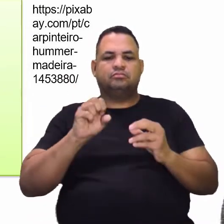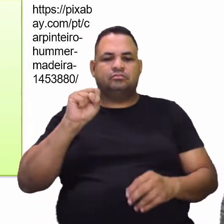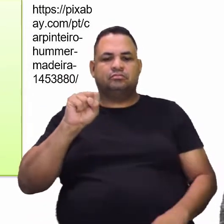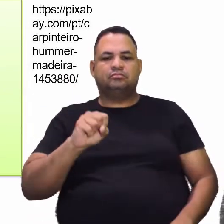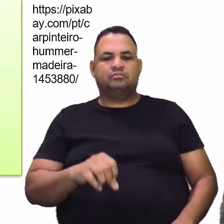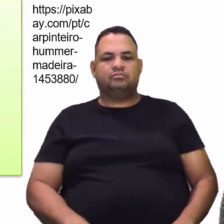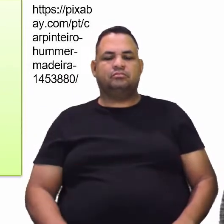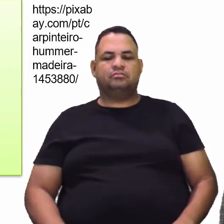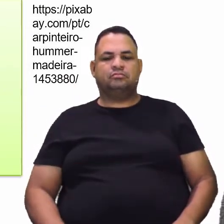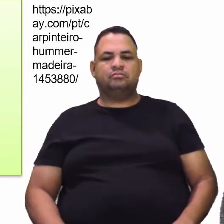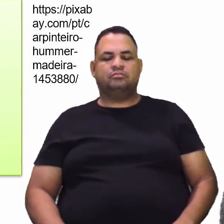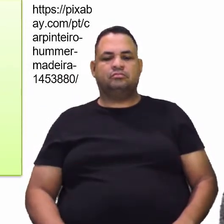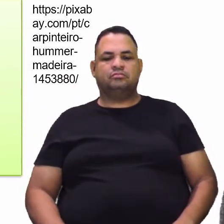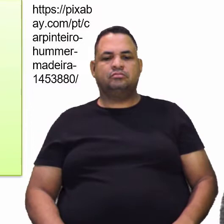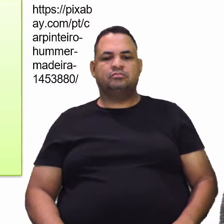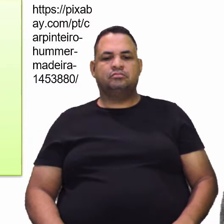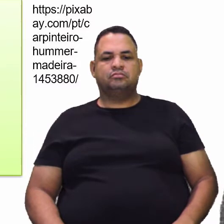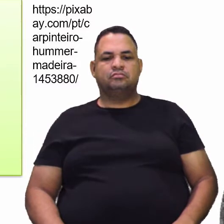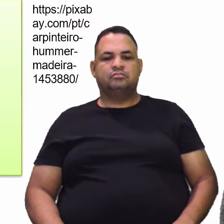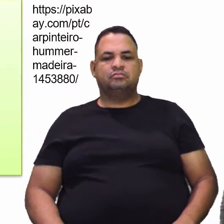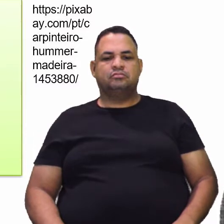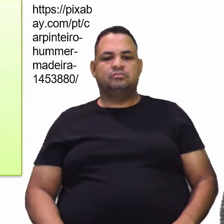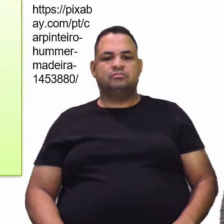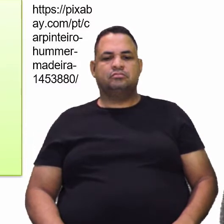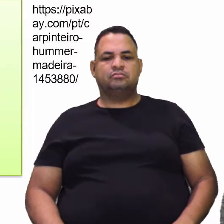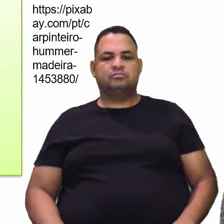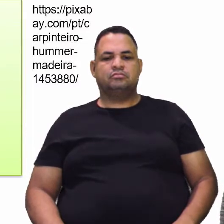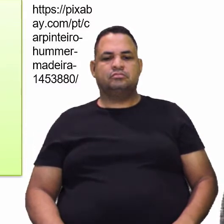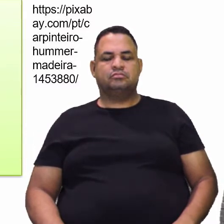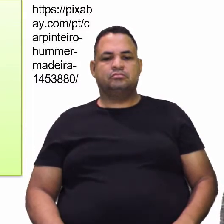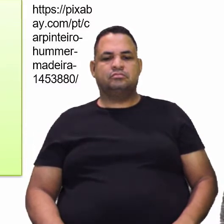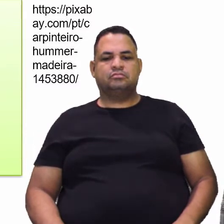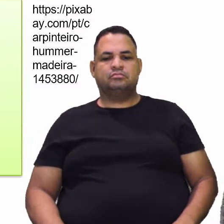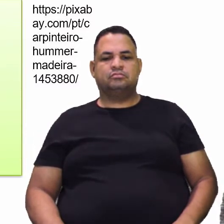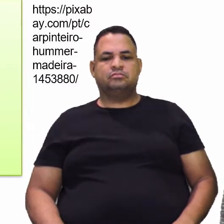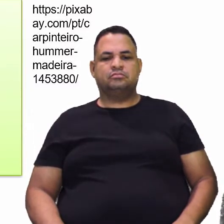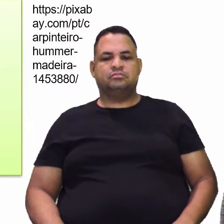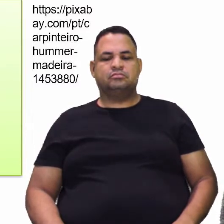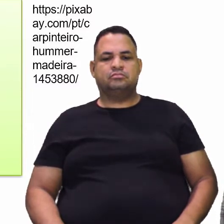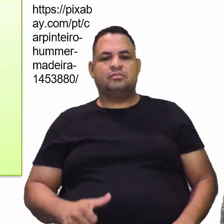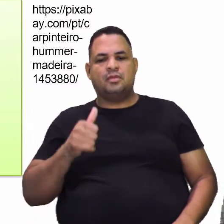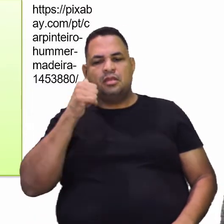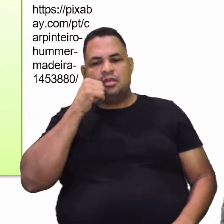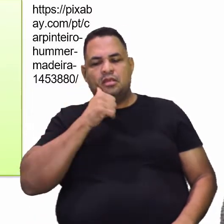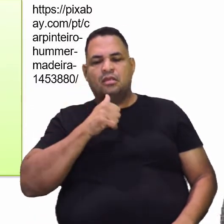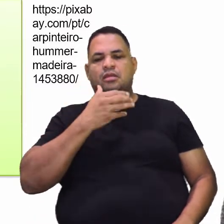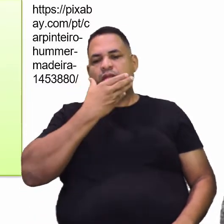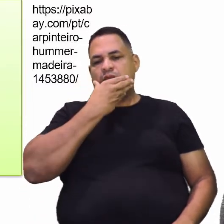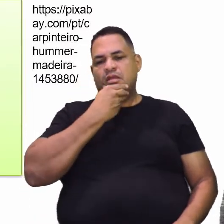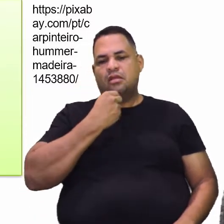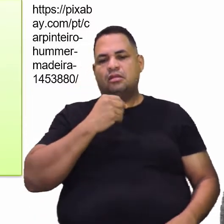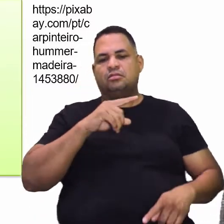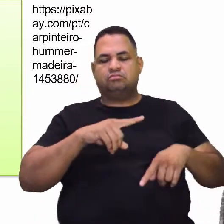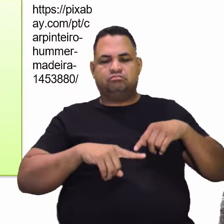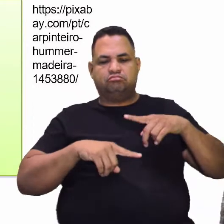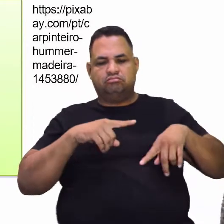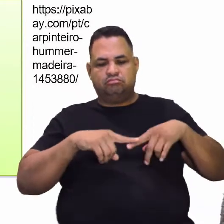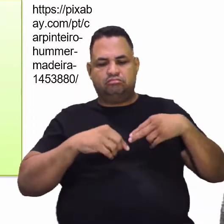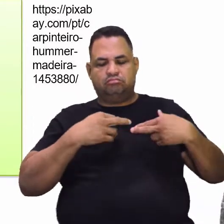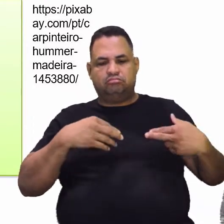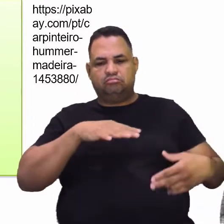Na terceira pessoa do singular. He, she, it. Ele, ela e ele, ela para objetos